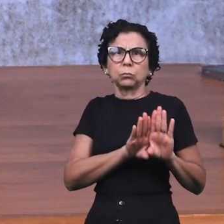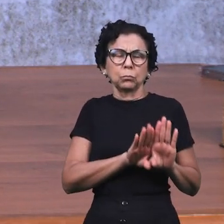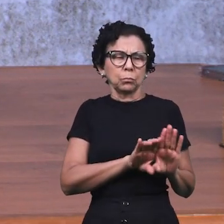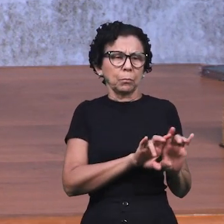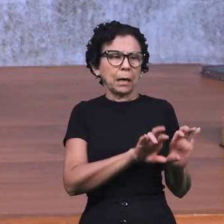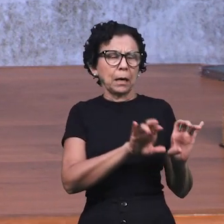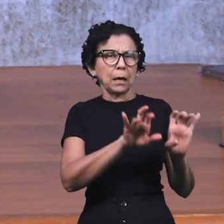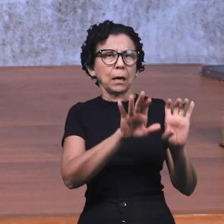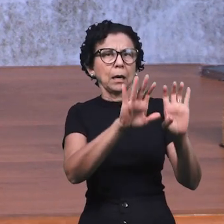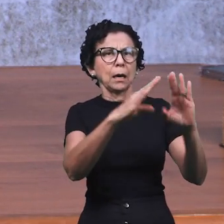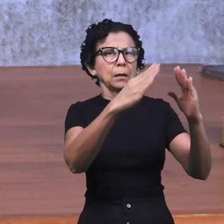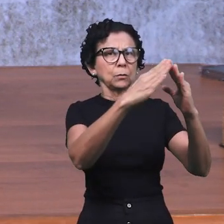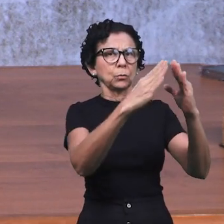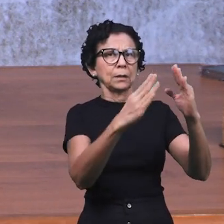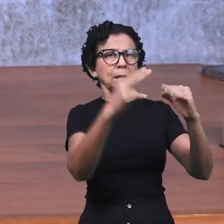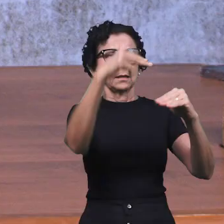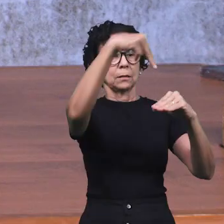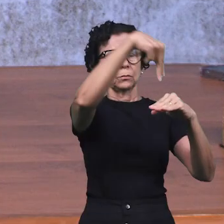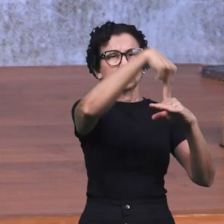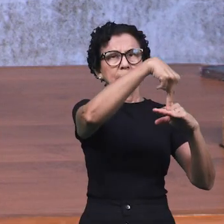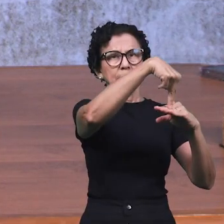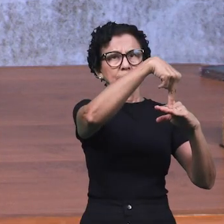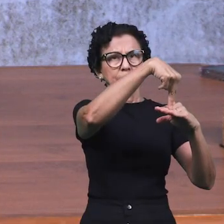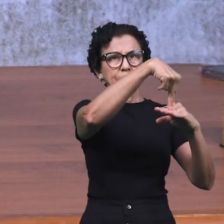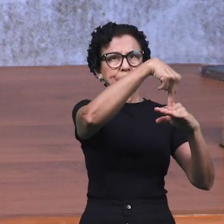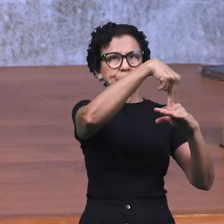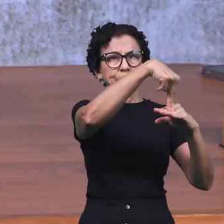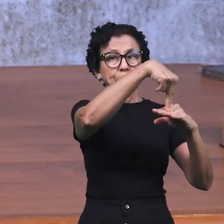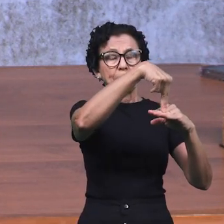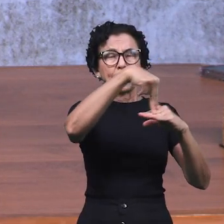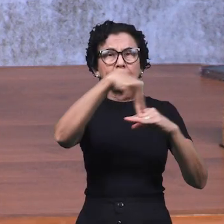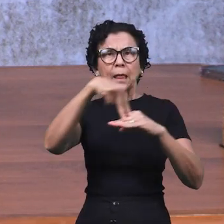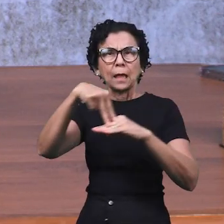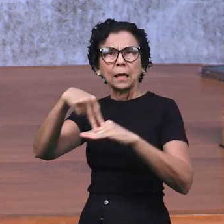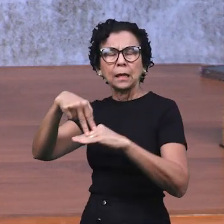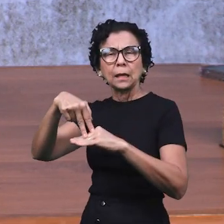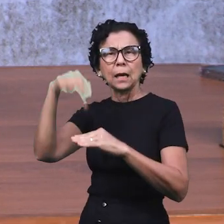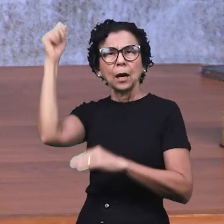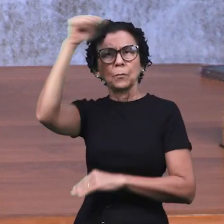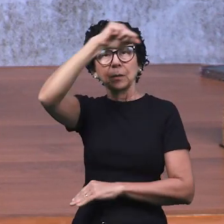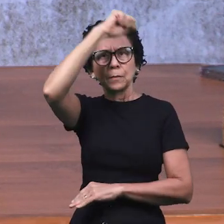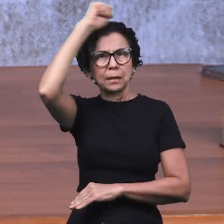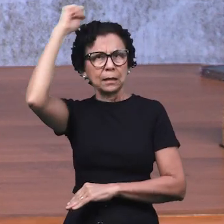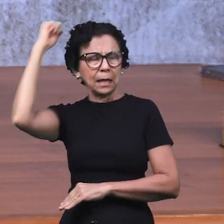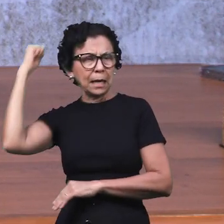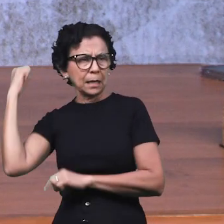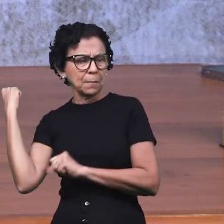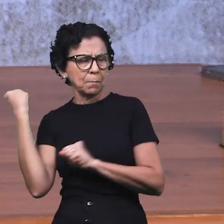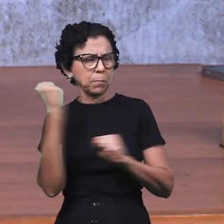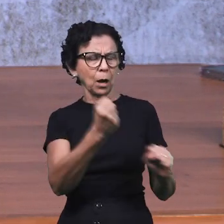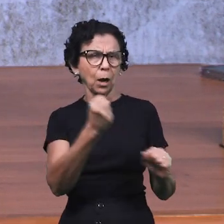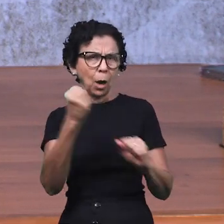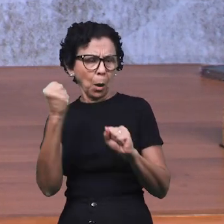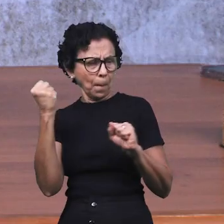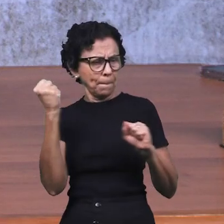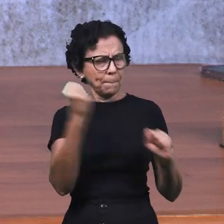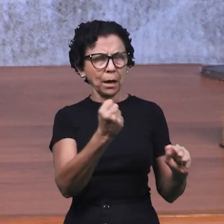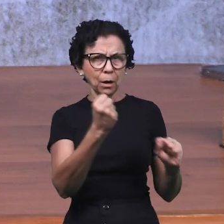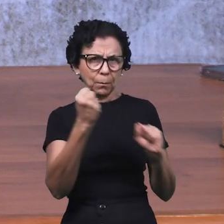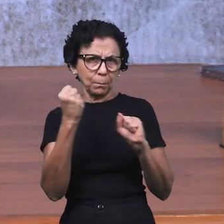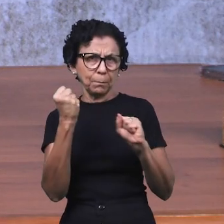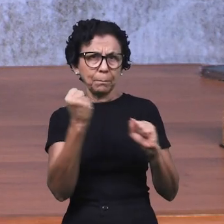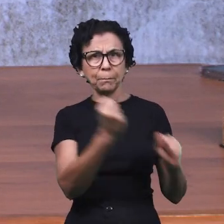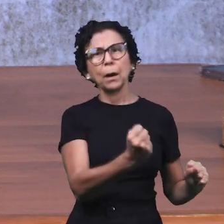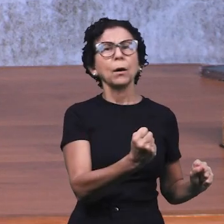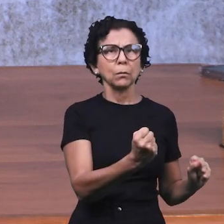ao telhado da torre. E Abimeleque veio até a torre e a combateu. E chegou-se até